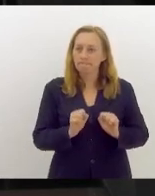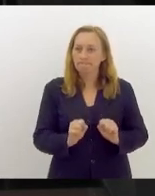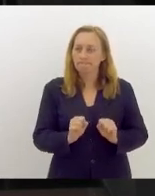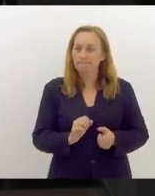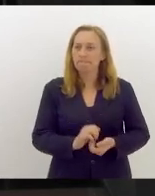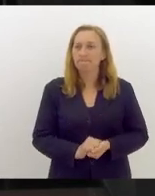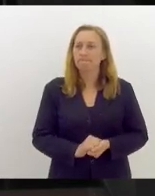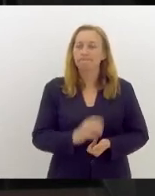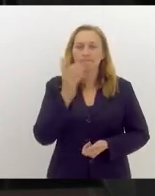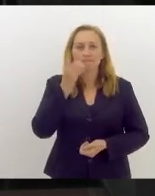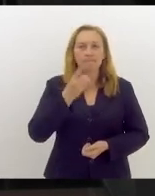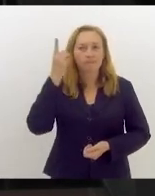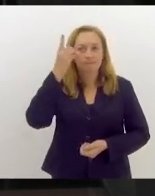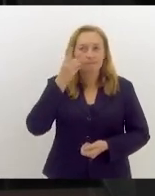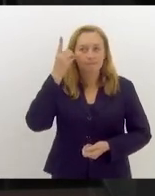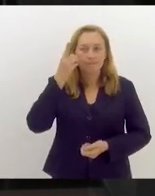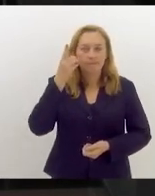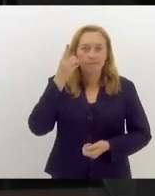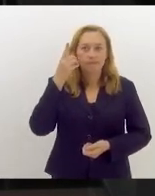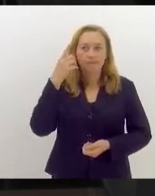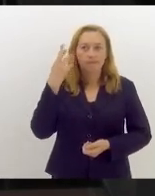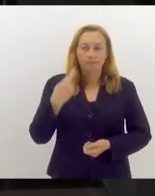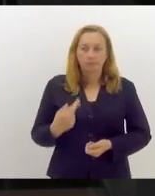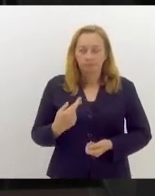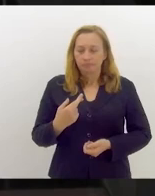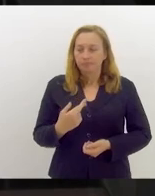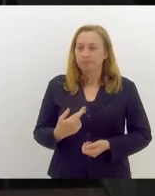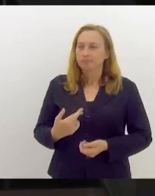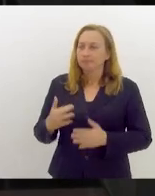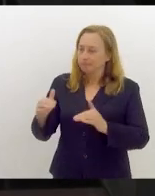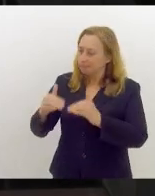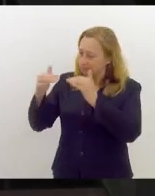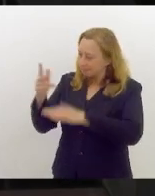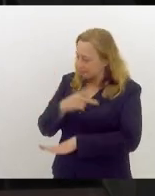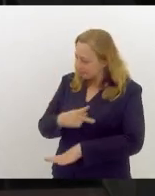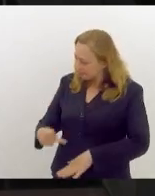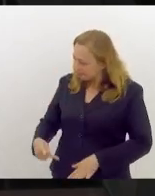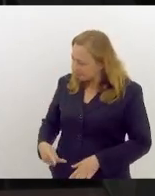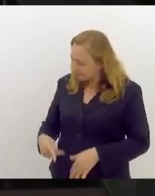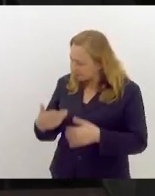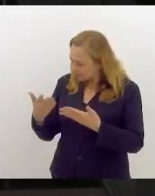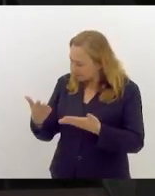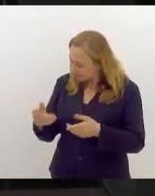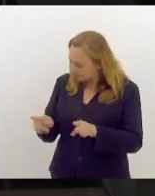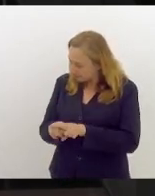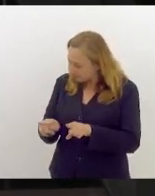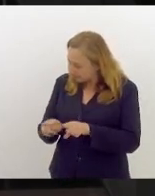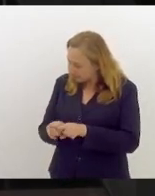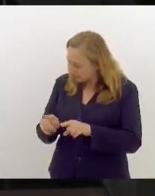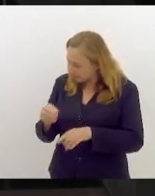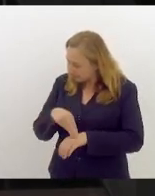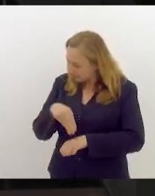deputada Renata vossa excelência que também é mestre Doutora objeto de